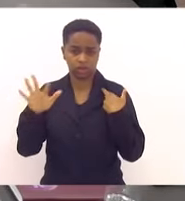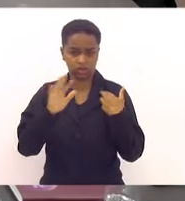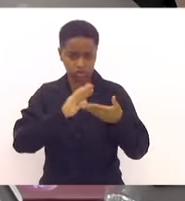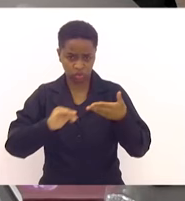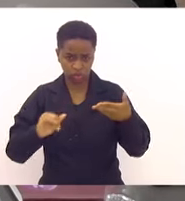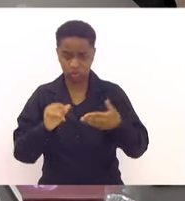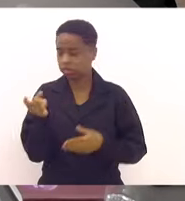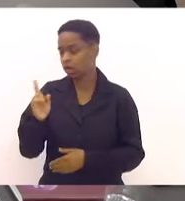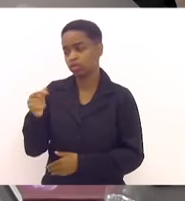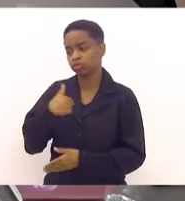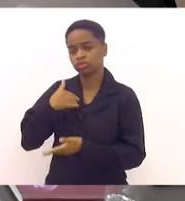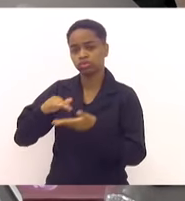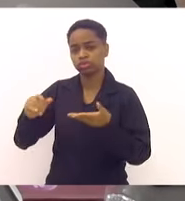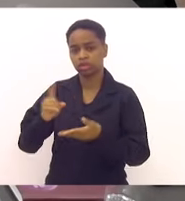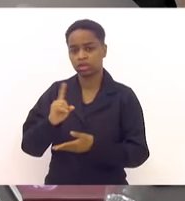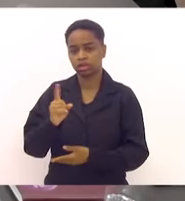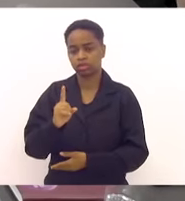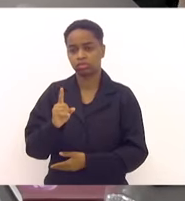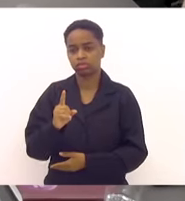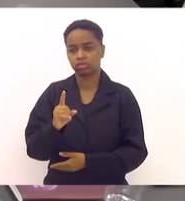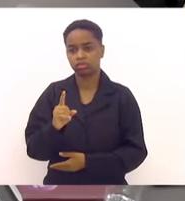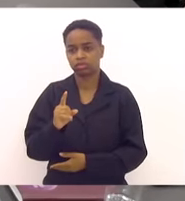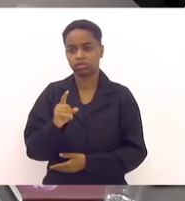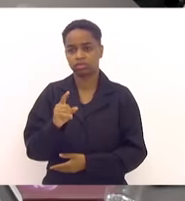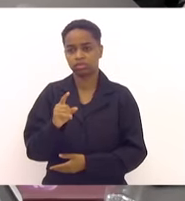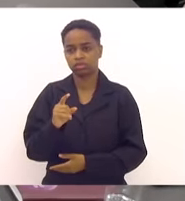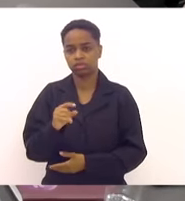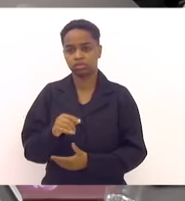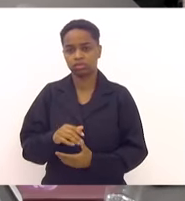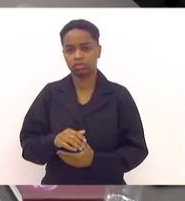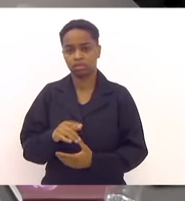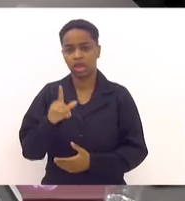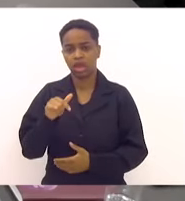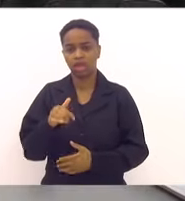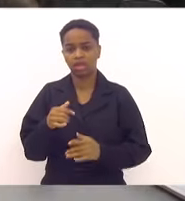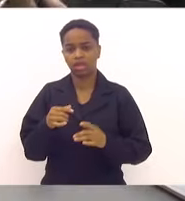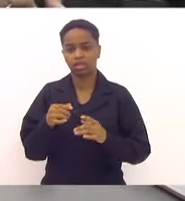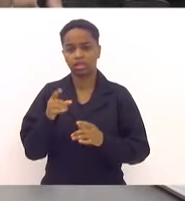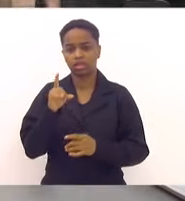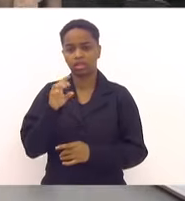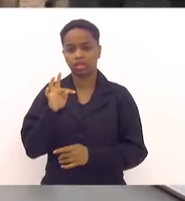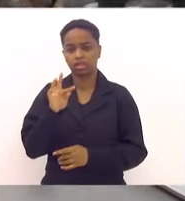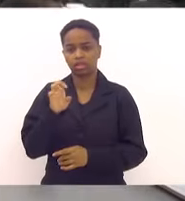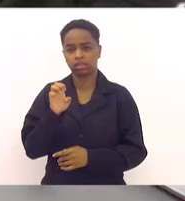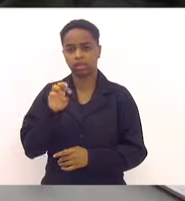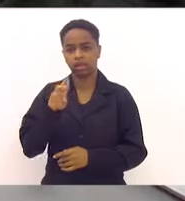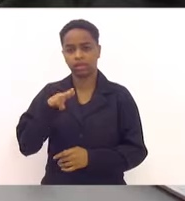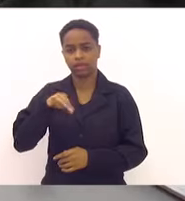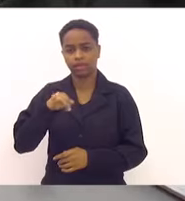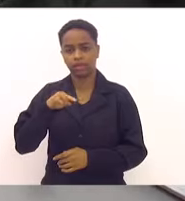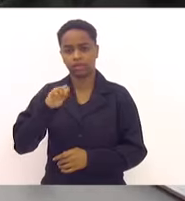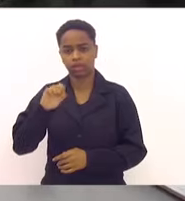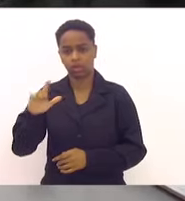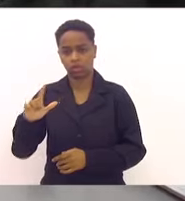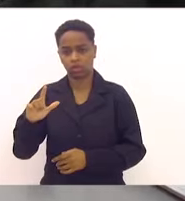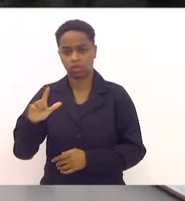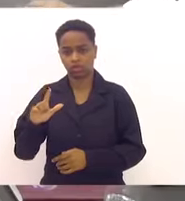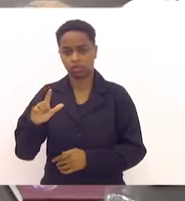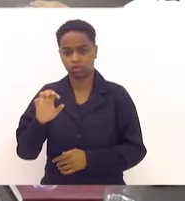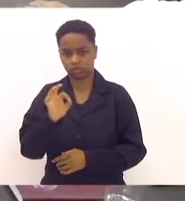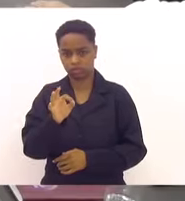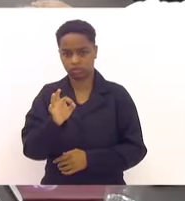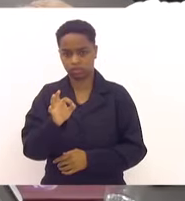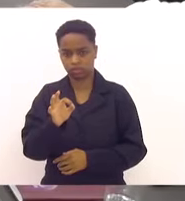são nas estações que ficam aqui no âmbito terminais. São terminais. Os terminais que o Estado administra. É.